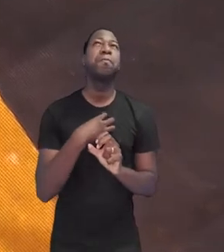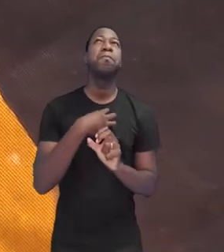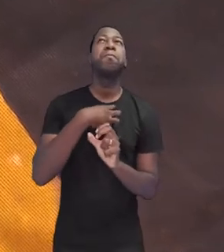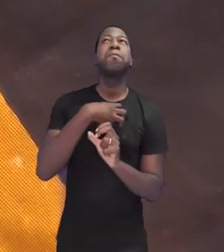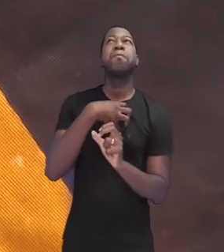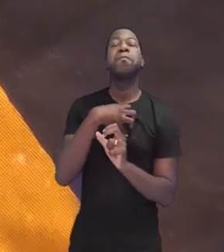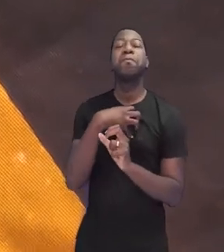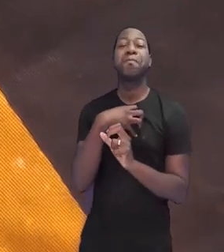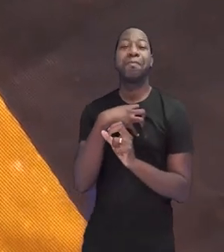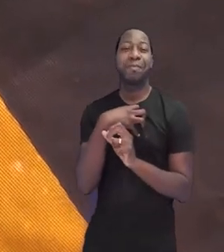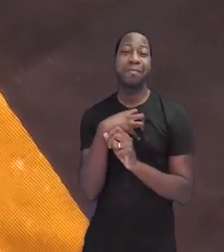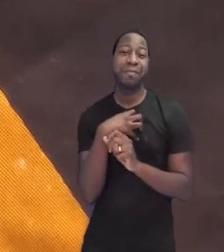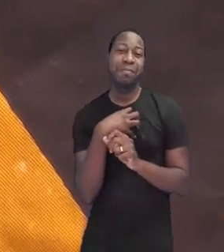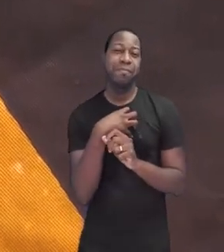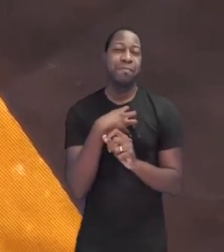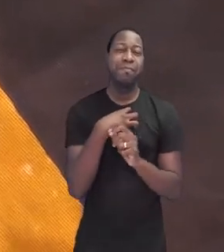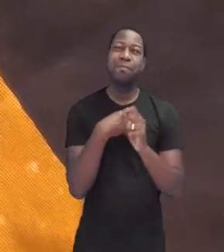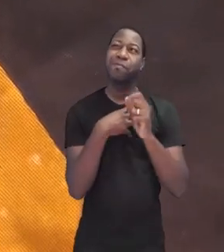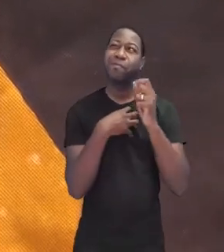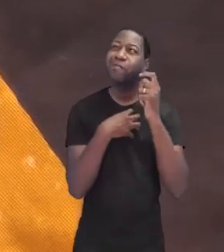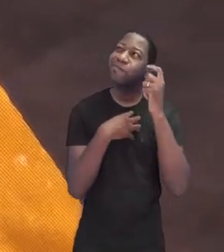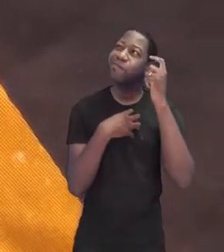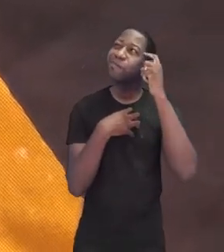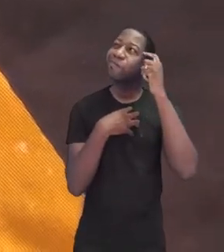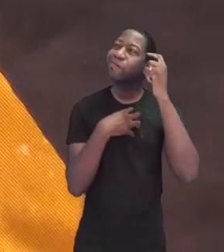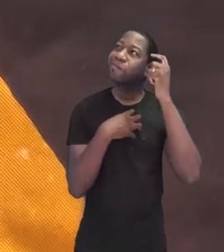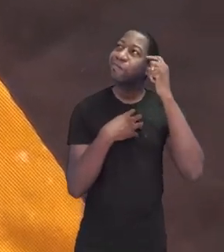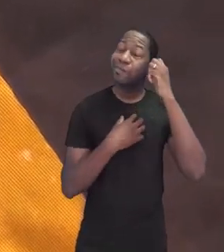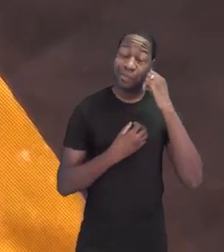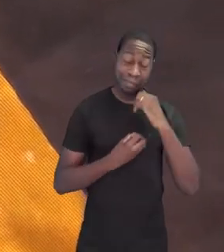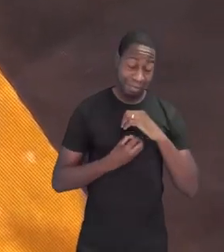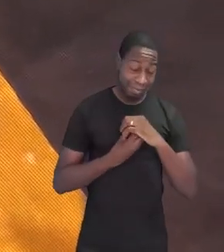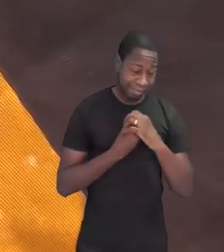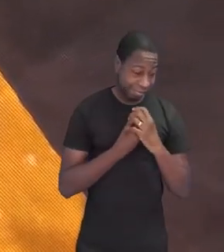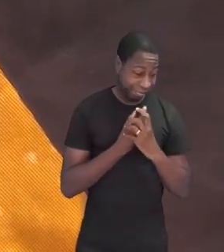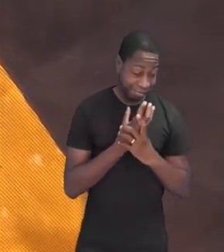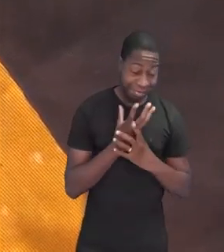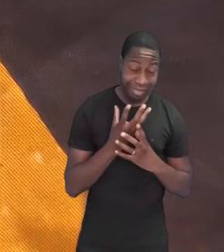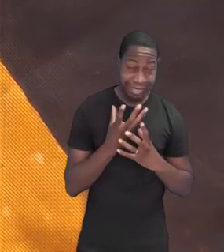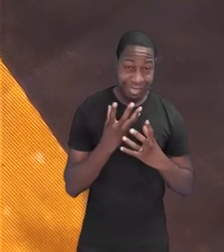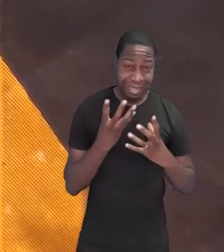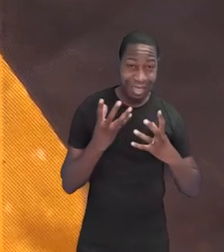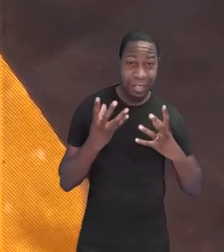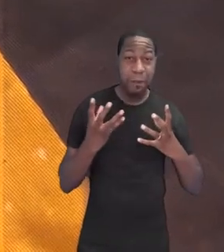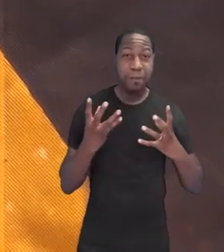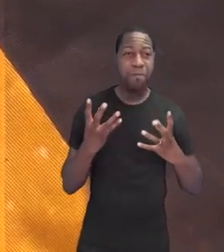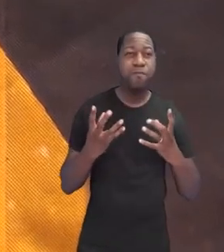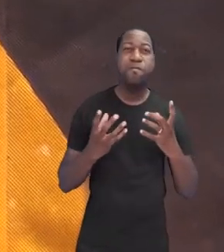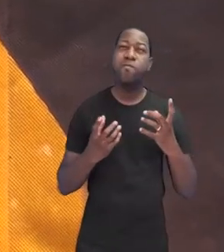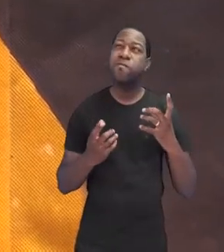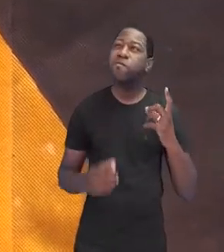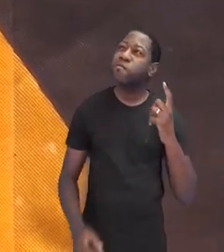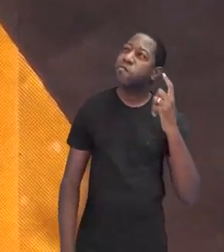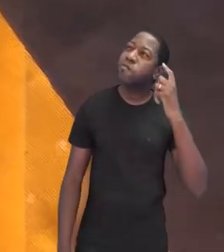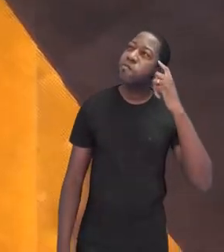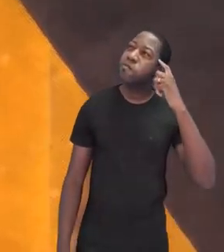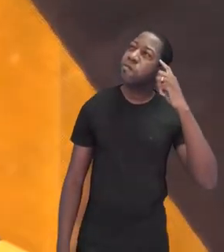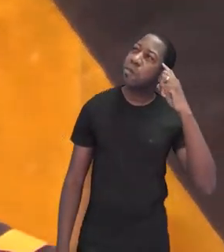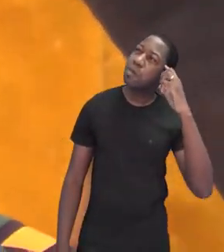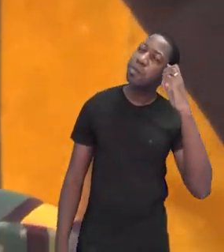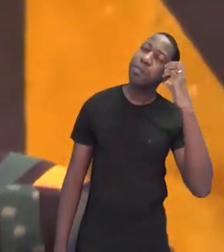350. As sensações renascem de si mesmas sem repouso.